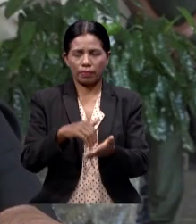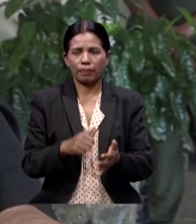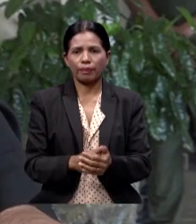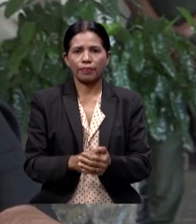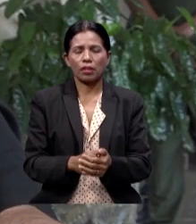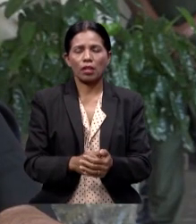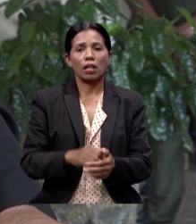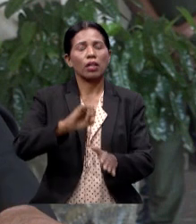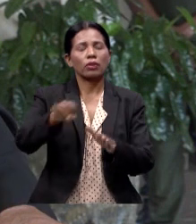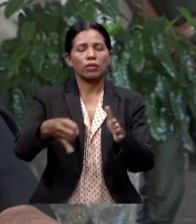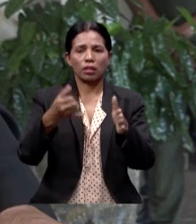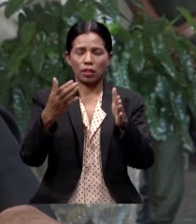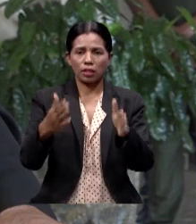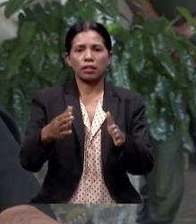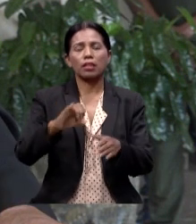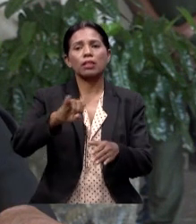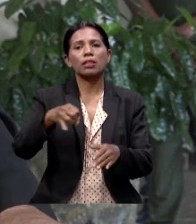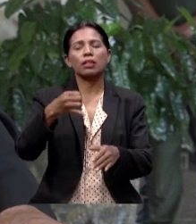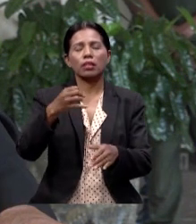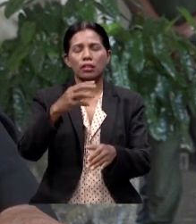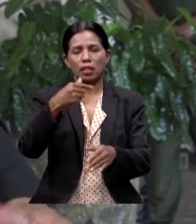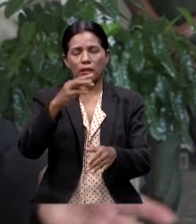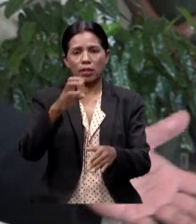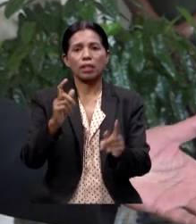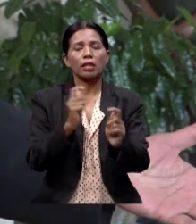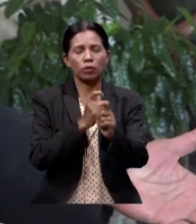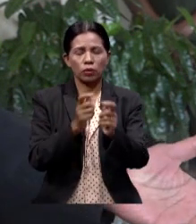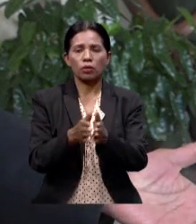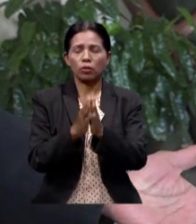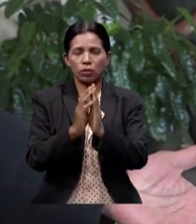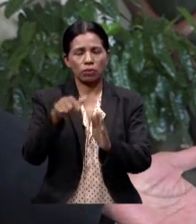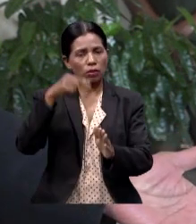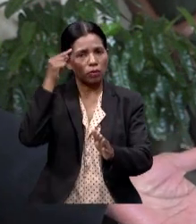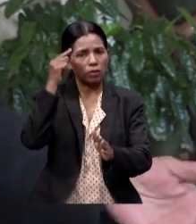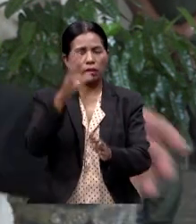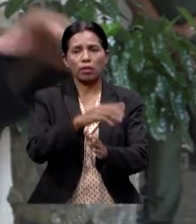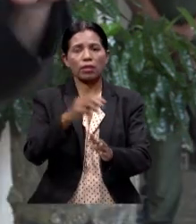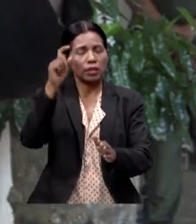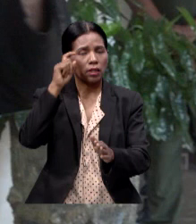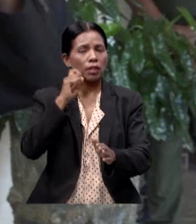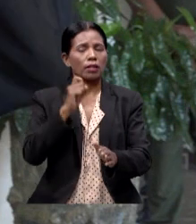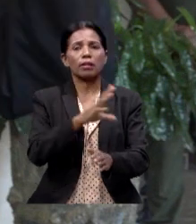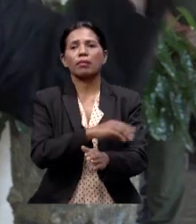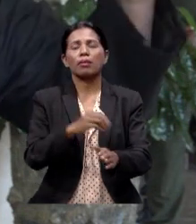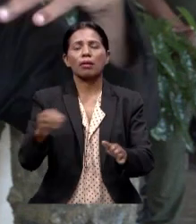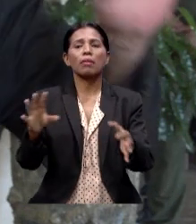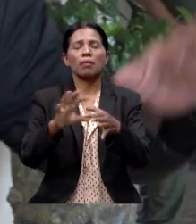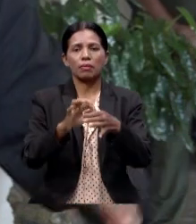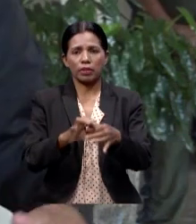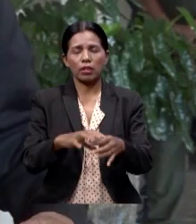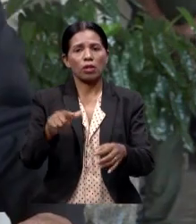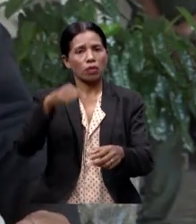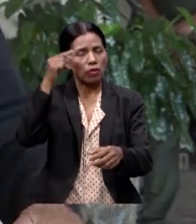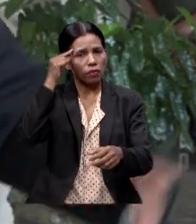Além de ne jornalista Ziemeni tenta Russo Sanana Guzmão con no ba remodelação ba membro governo Sira, mai be chefe governo la